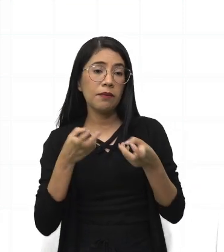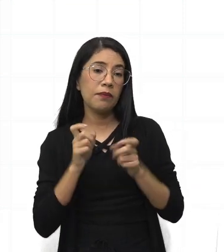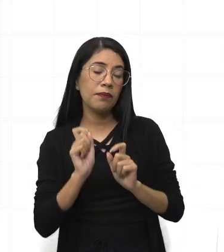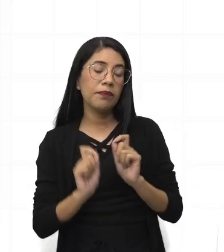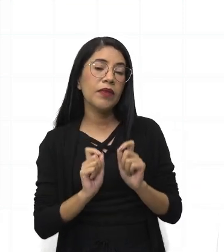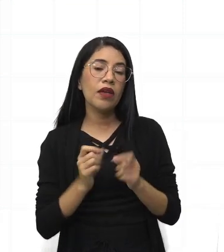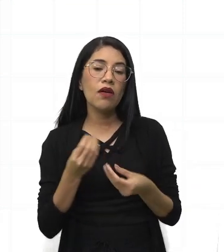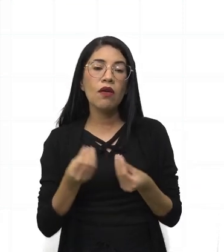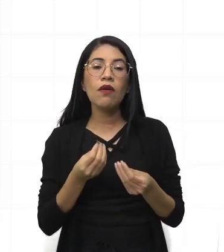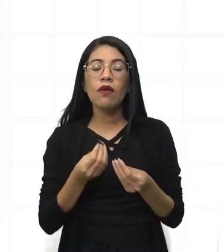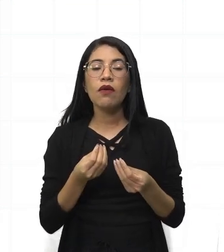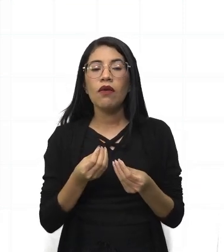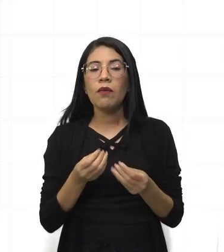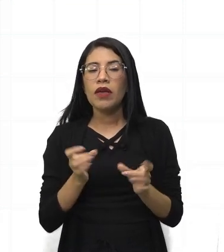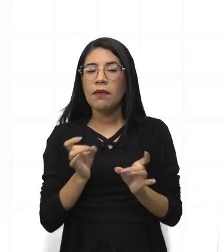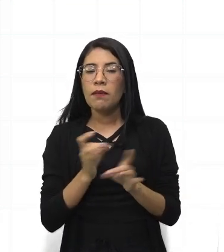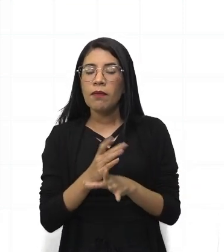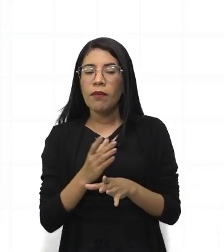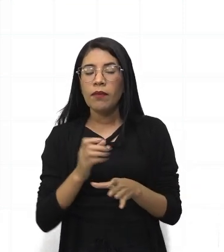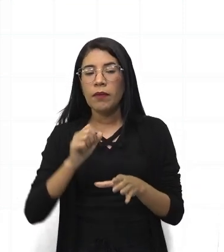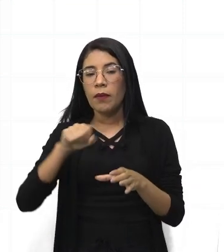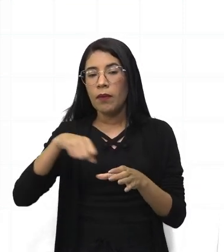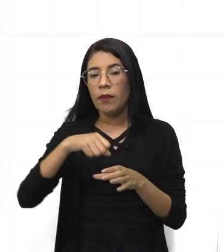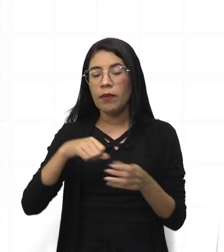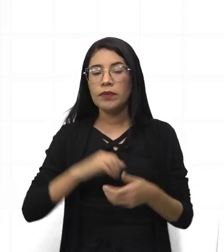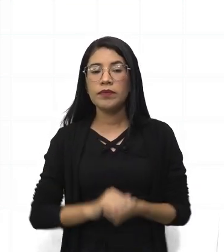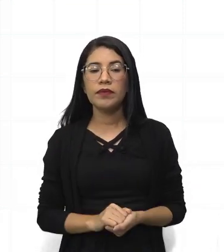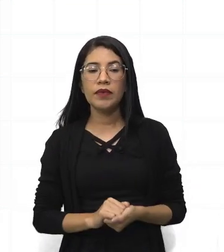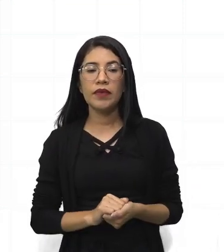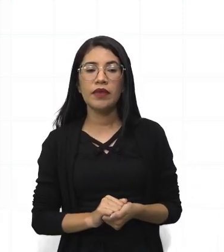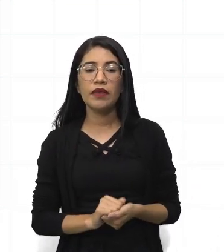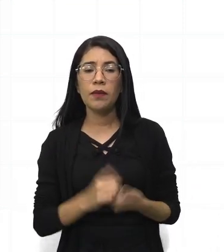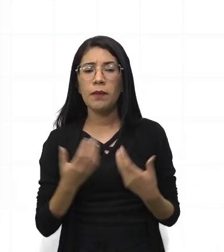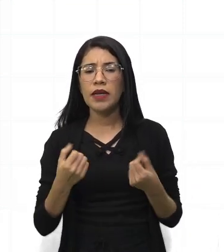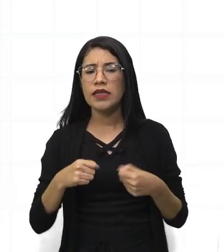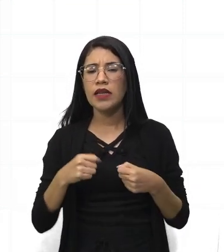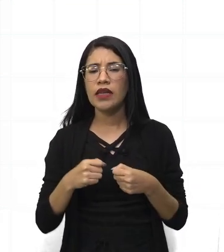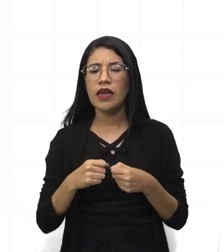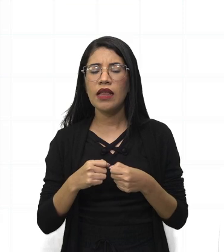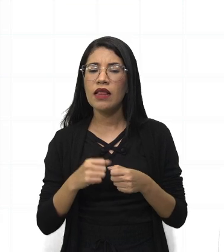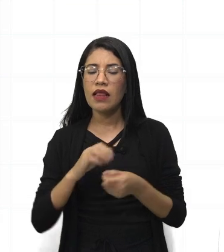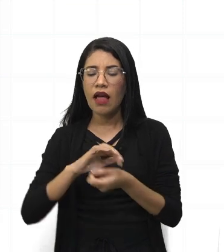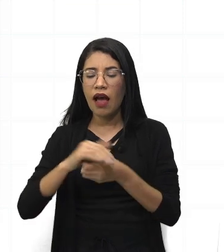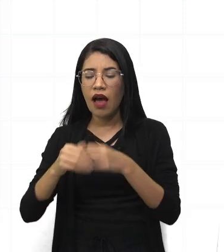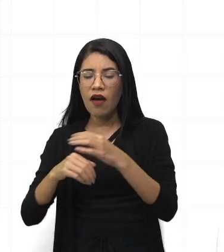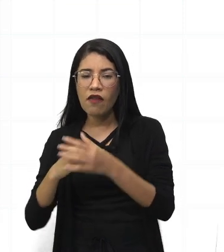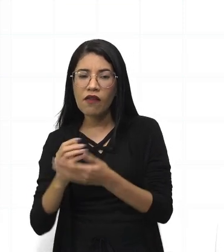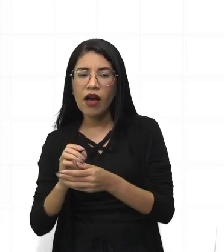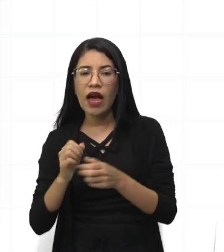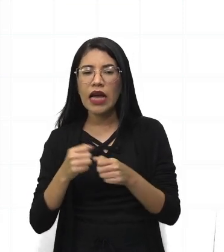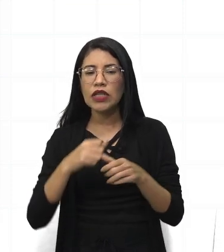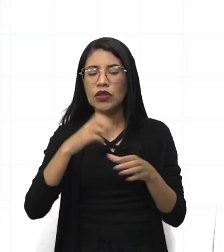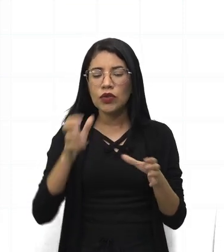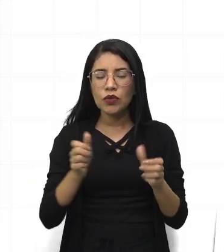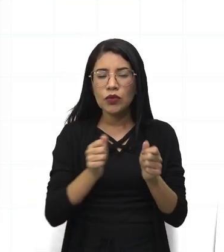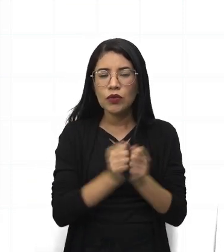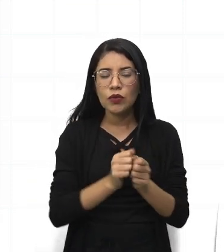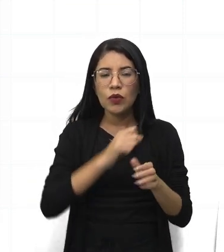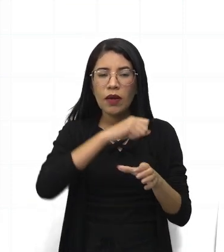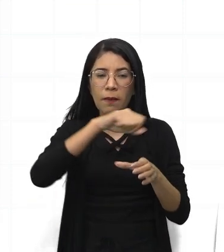que no modo de preparo tem ó, leve, junte, bata,